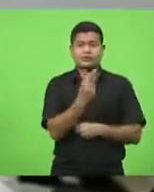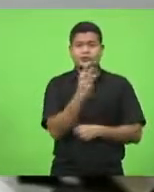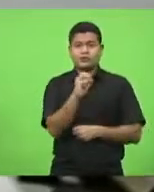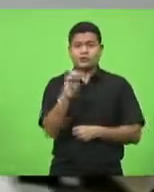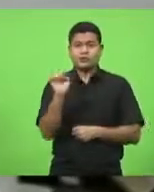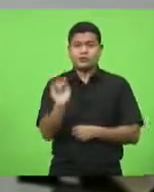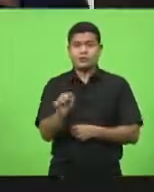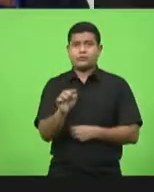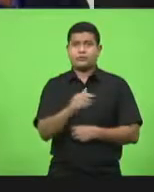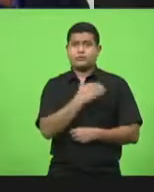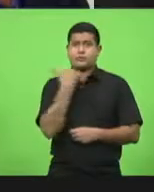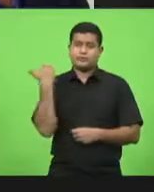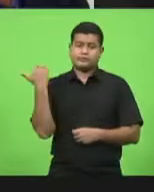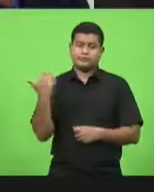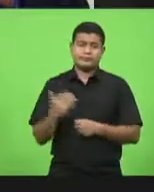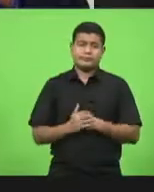deixado.